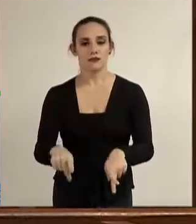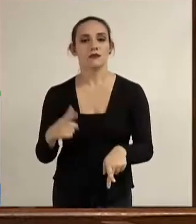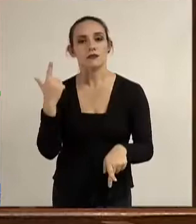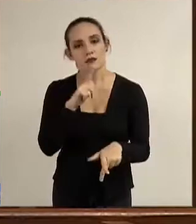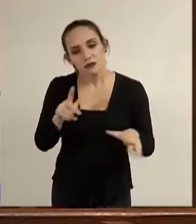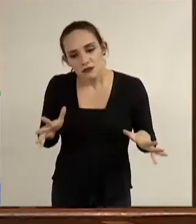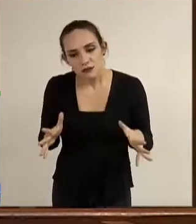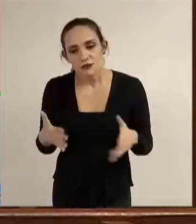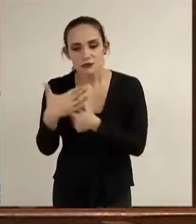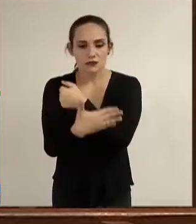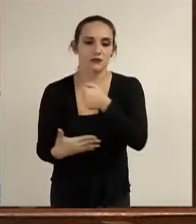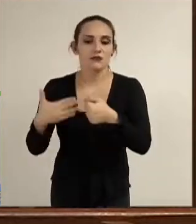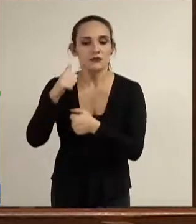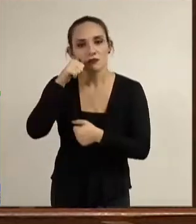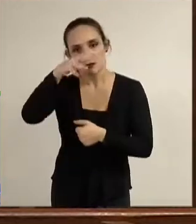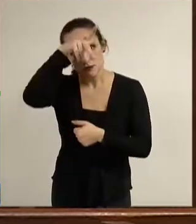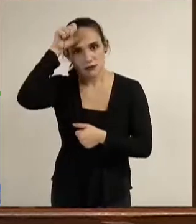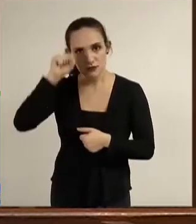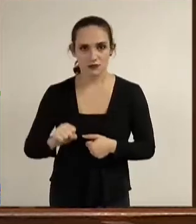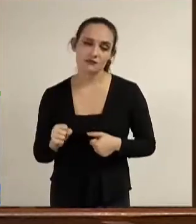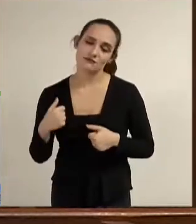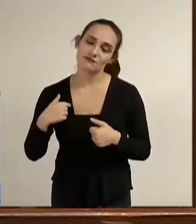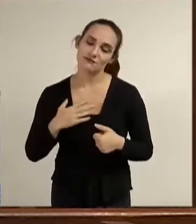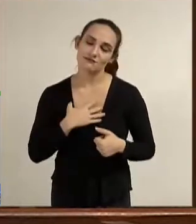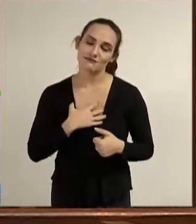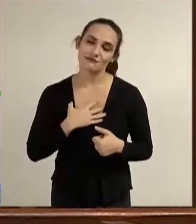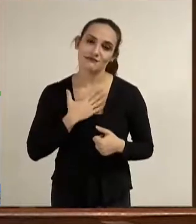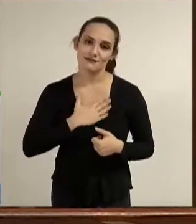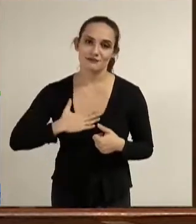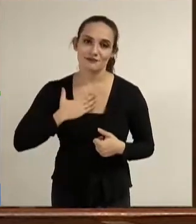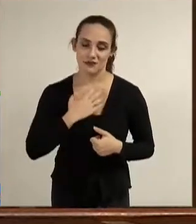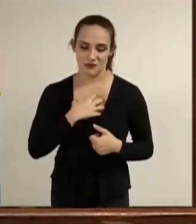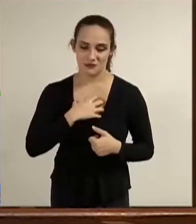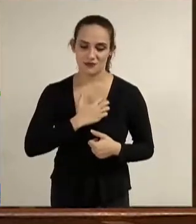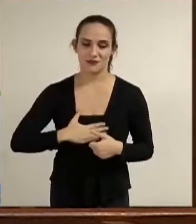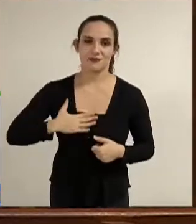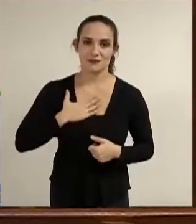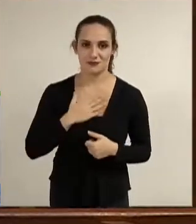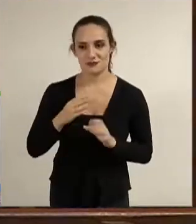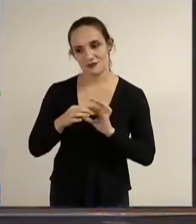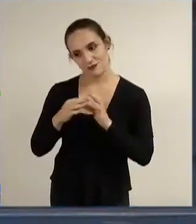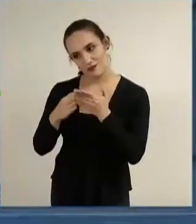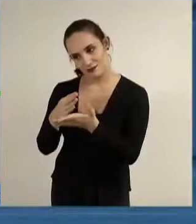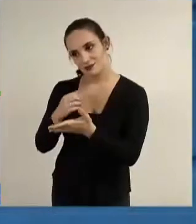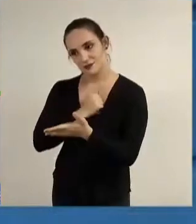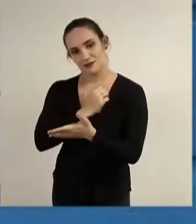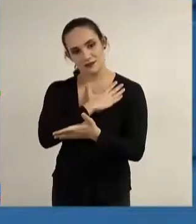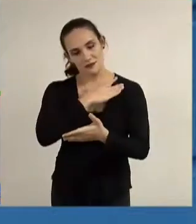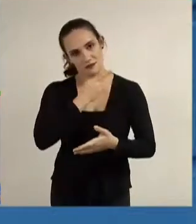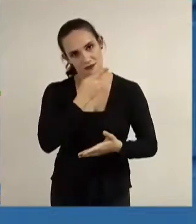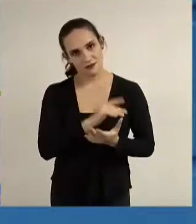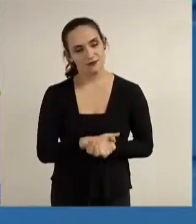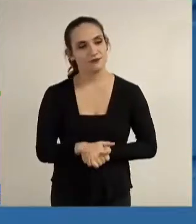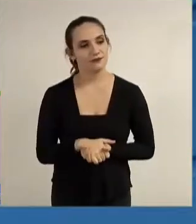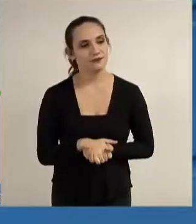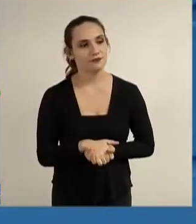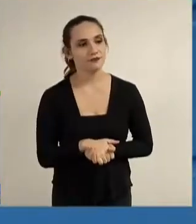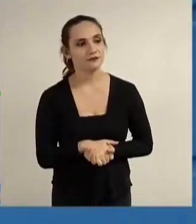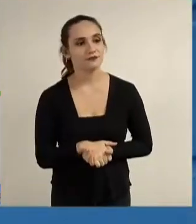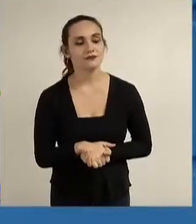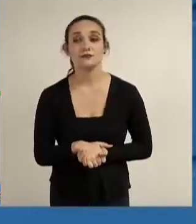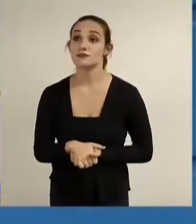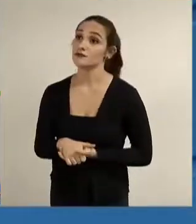nós possamos proteger a mulher sul-mato-grossense. É com alegria que ouço o deputado Coronel Davi.